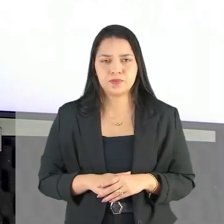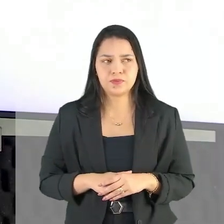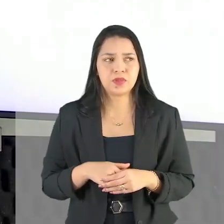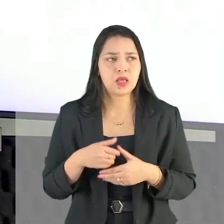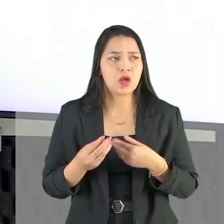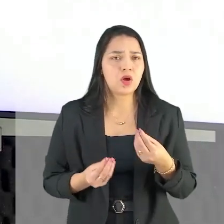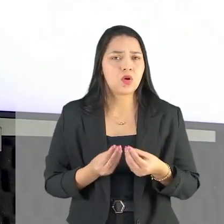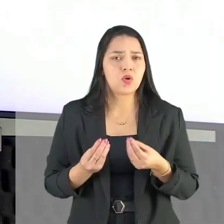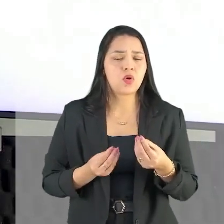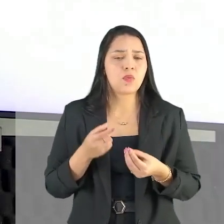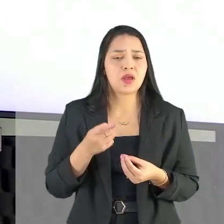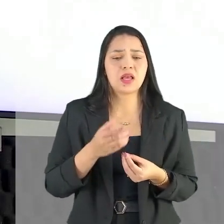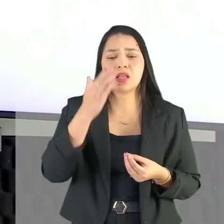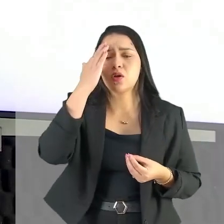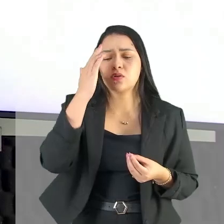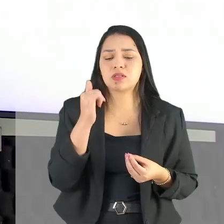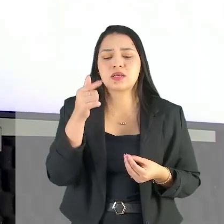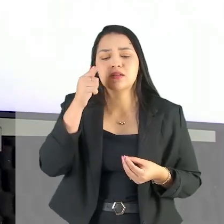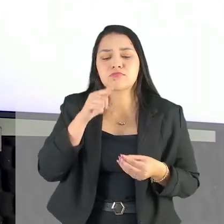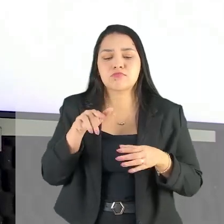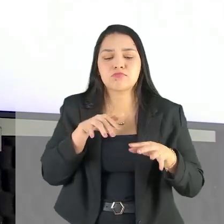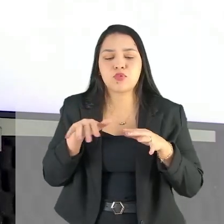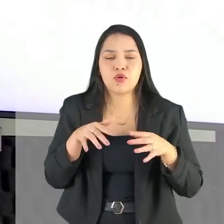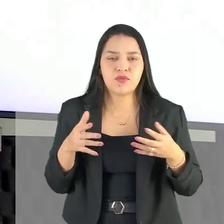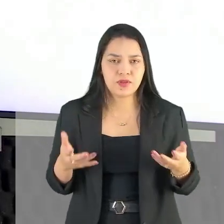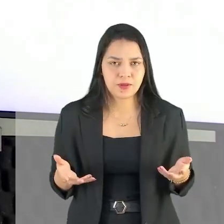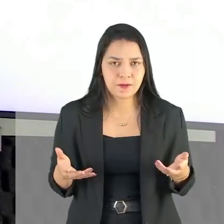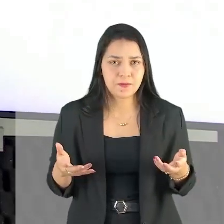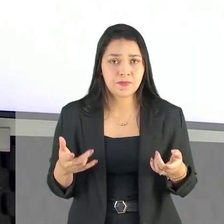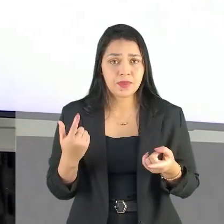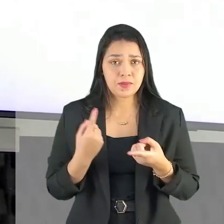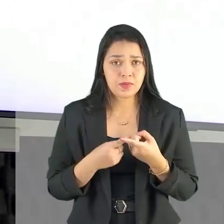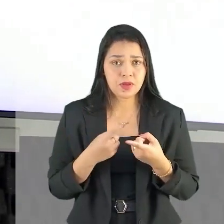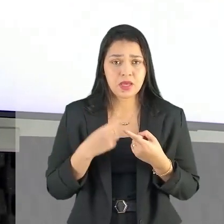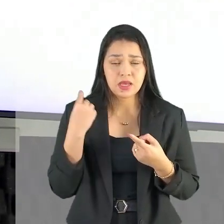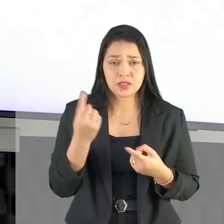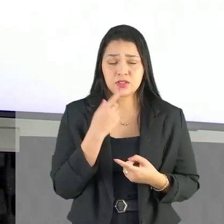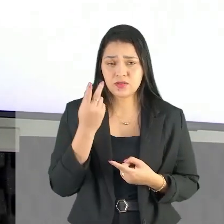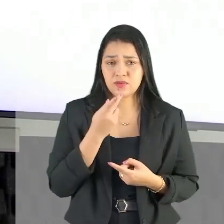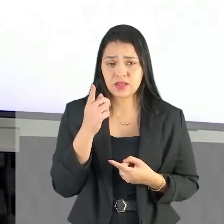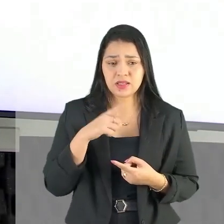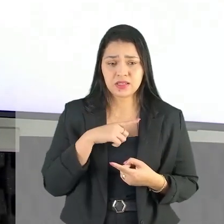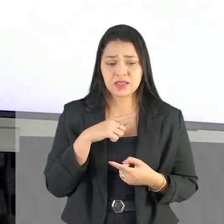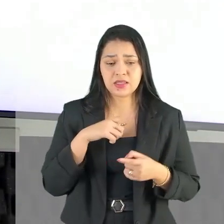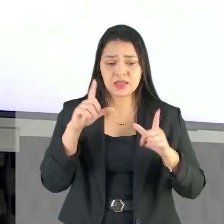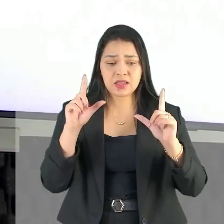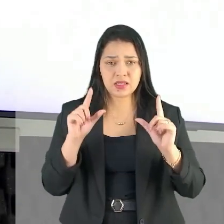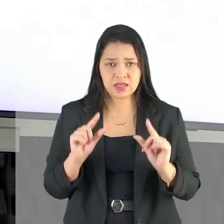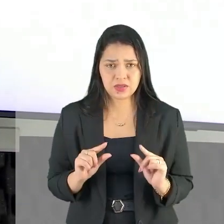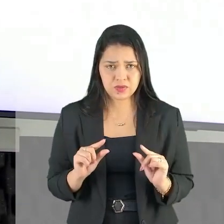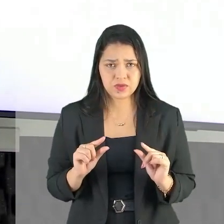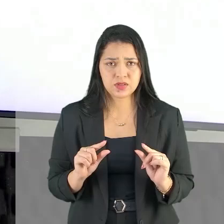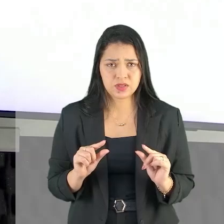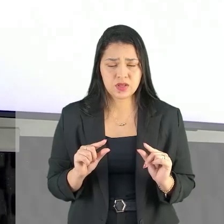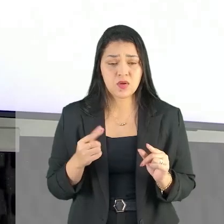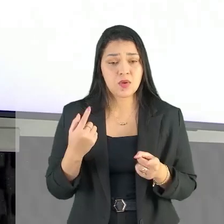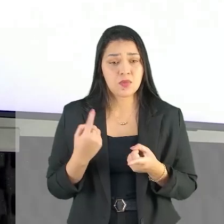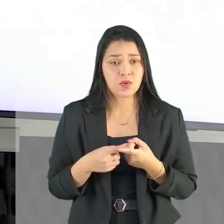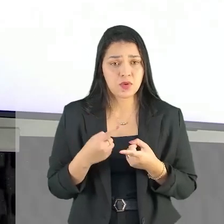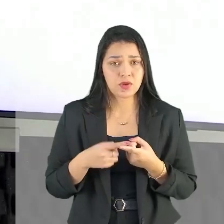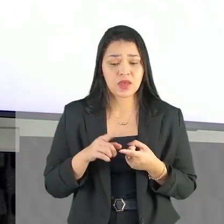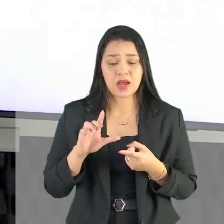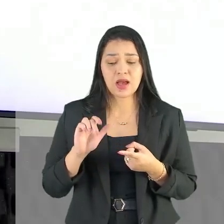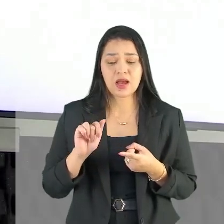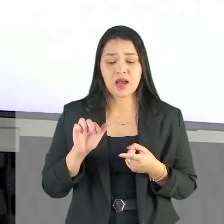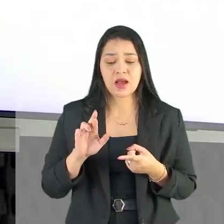Como é que esse elétron consegue se mover? É porque, quando a gente fala que está tendo redução, isso é porque a